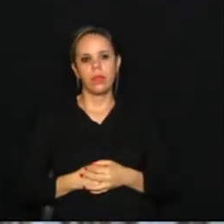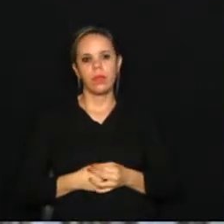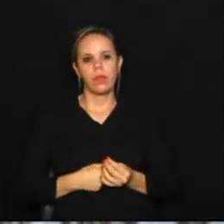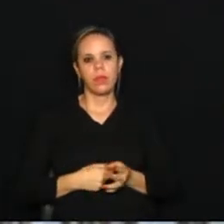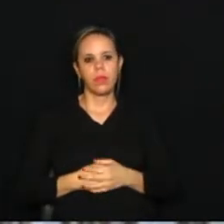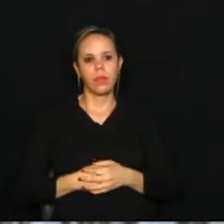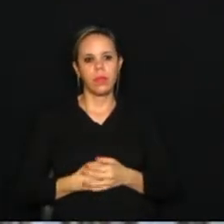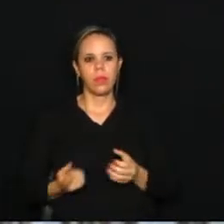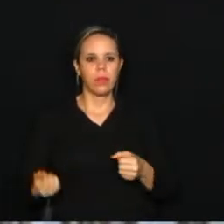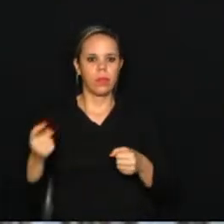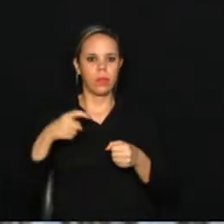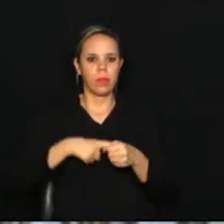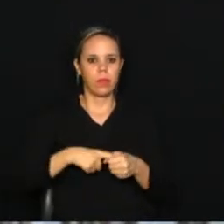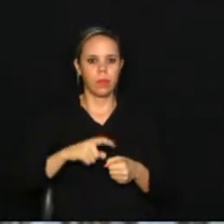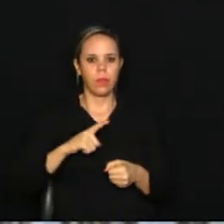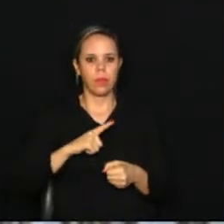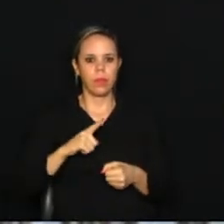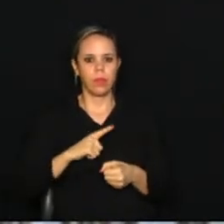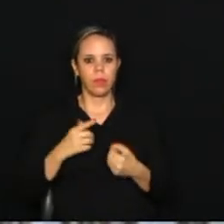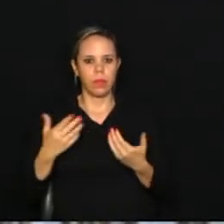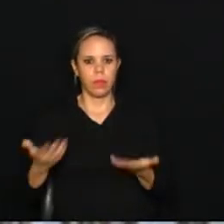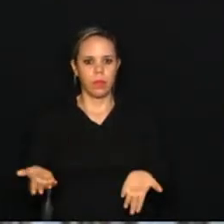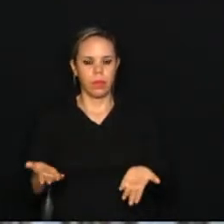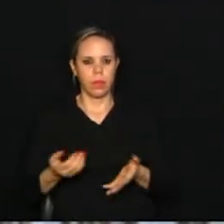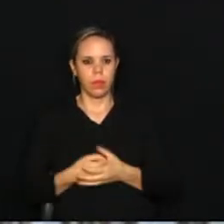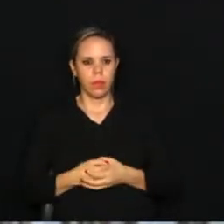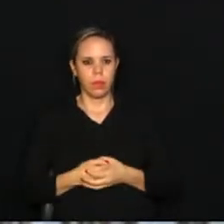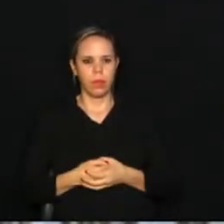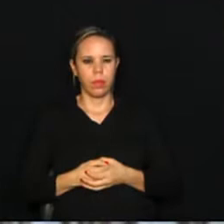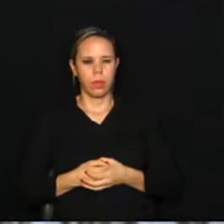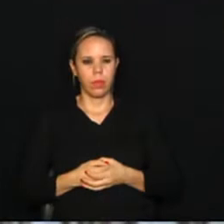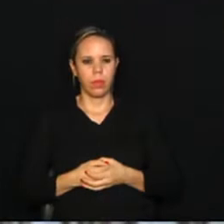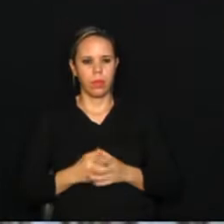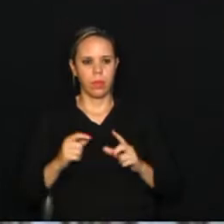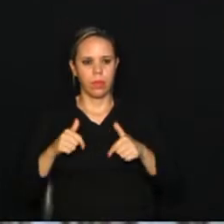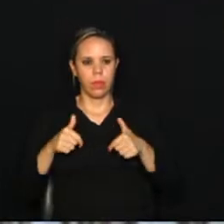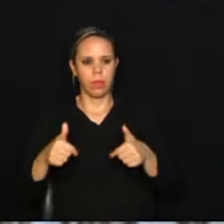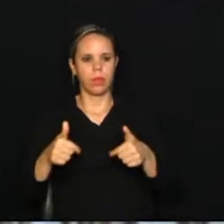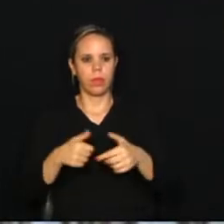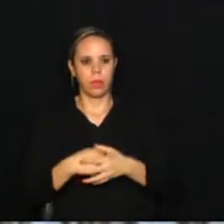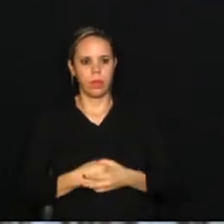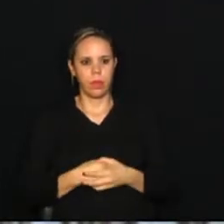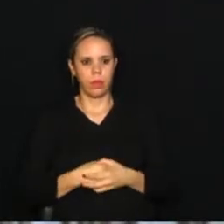o retorno tem sido uma ação